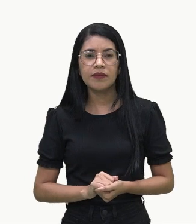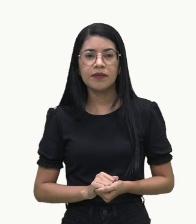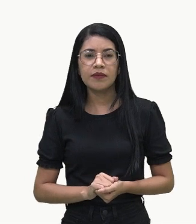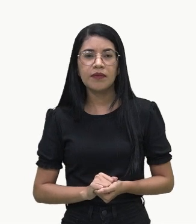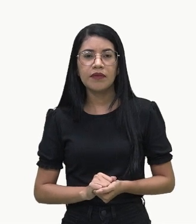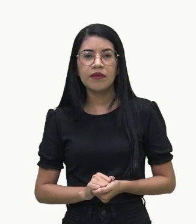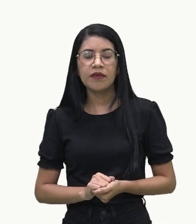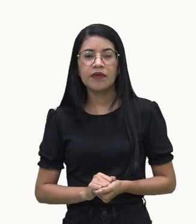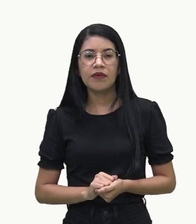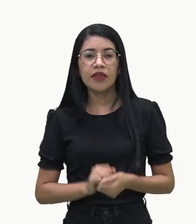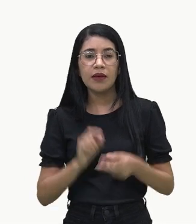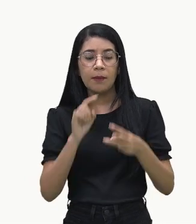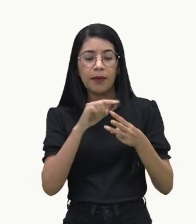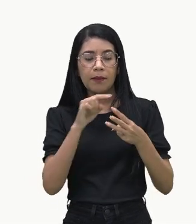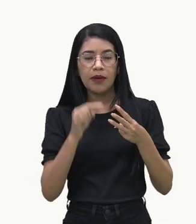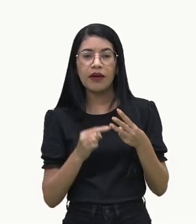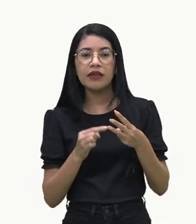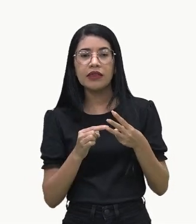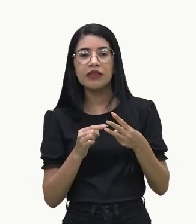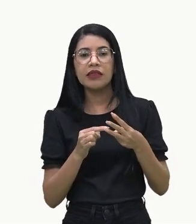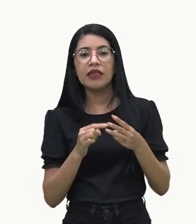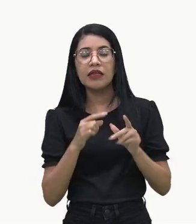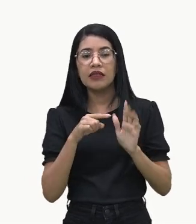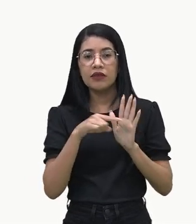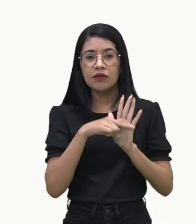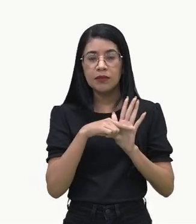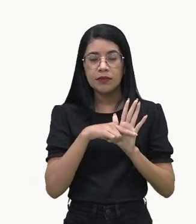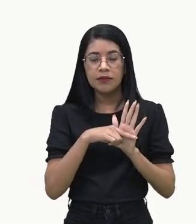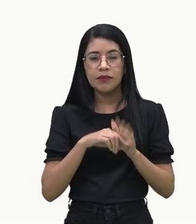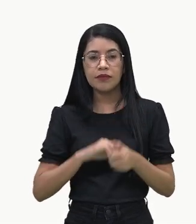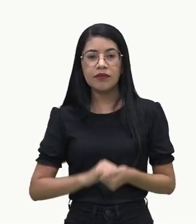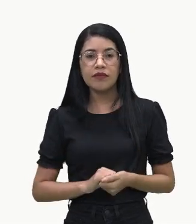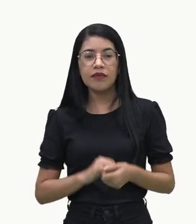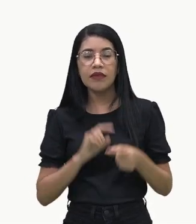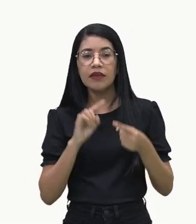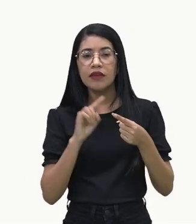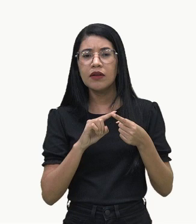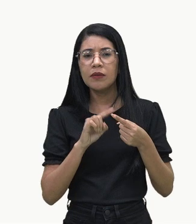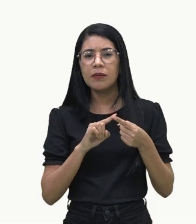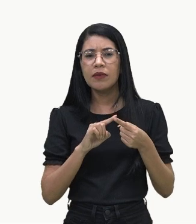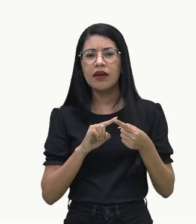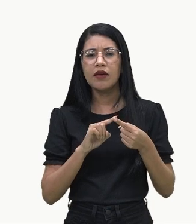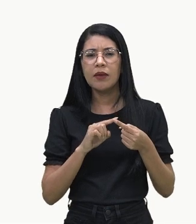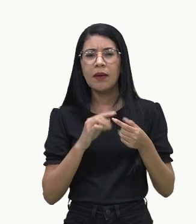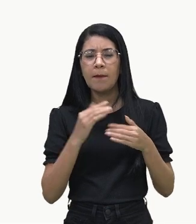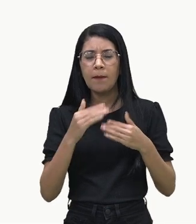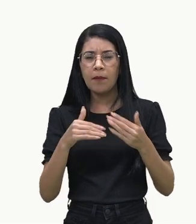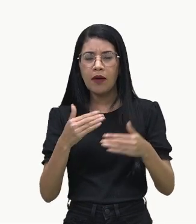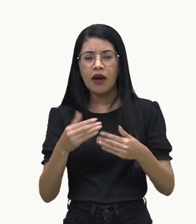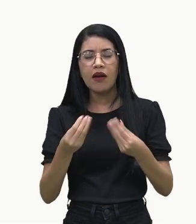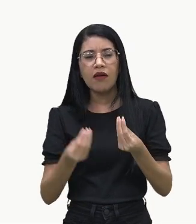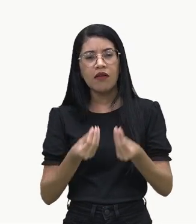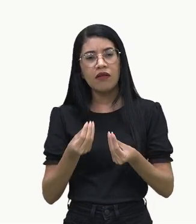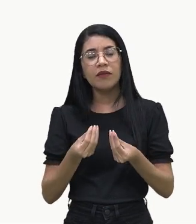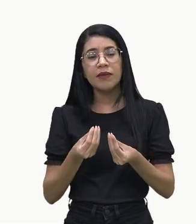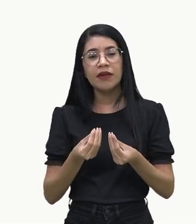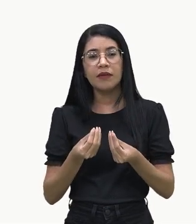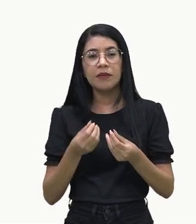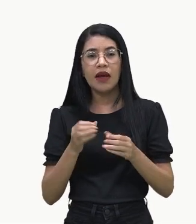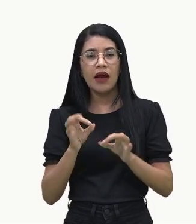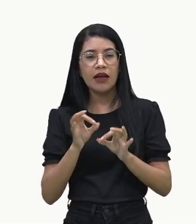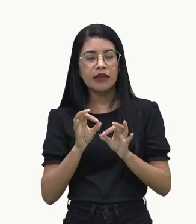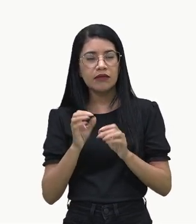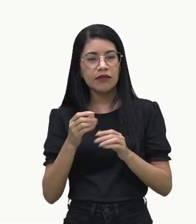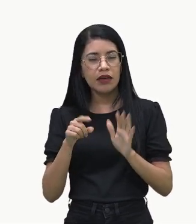Ok? Os elementos e agora nós vamos subtrair. Qual é o primeiro passo que nós temos que fazer quando a gente está trabalhando